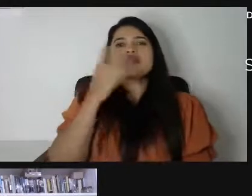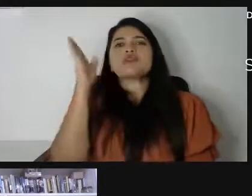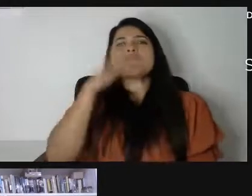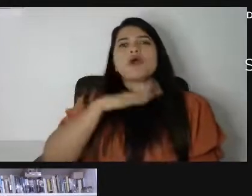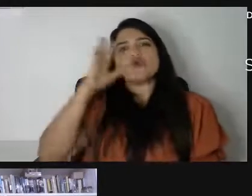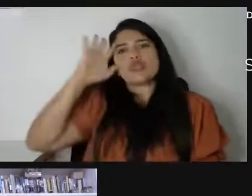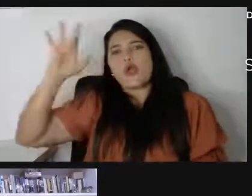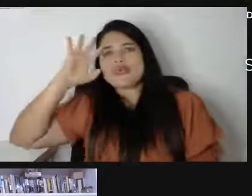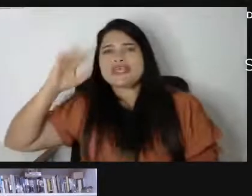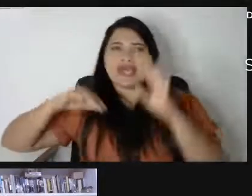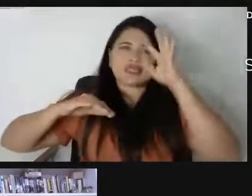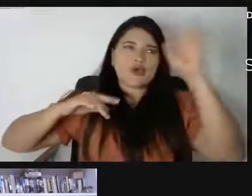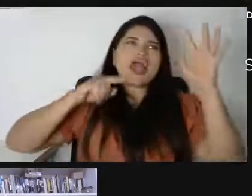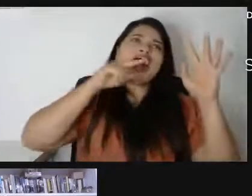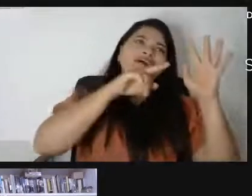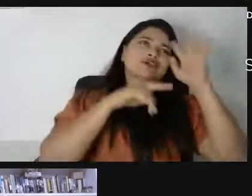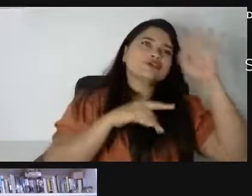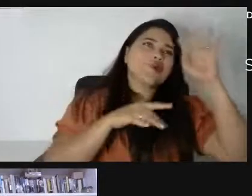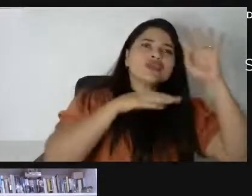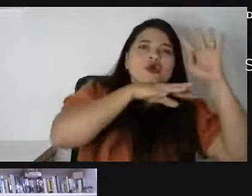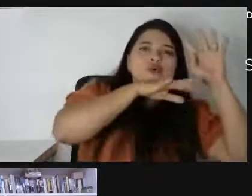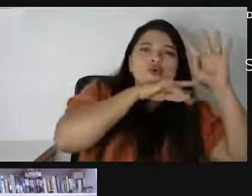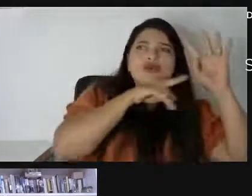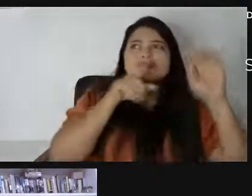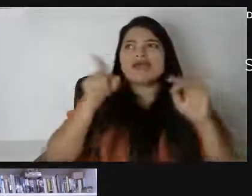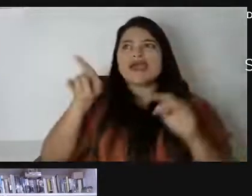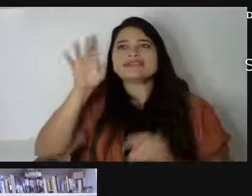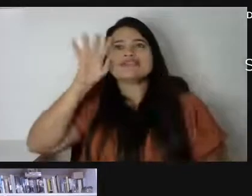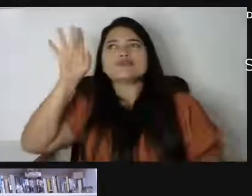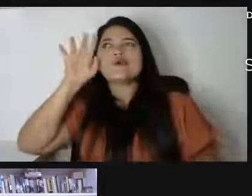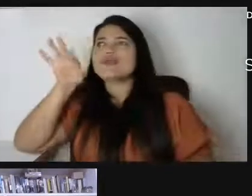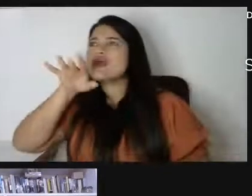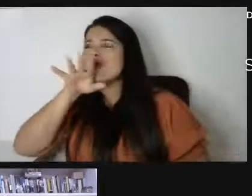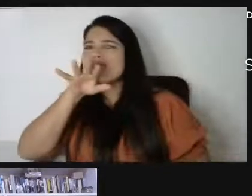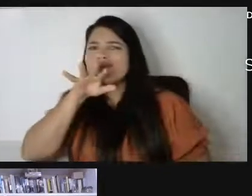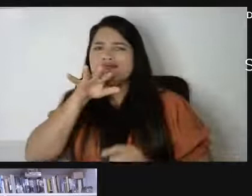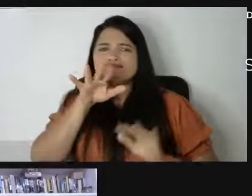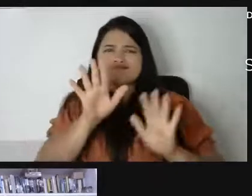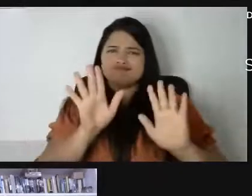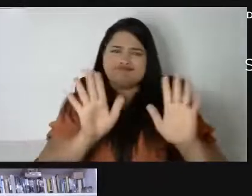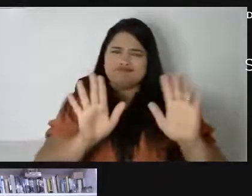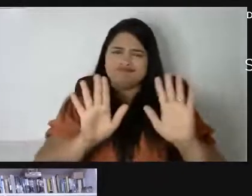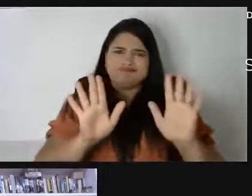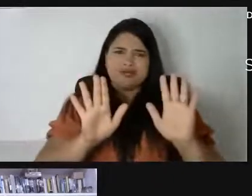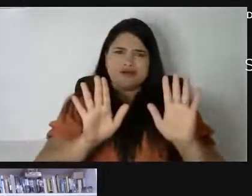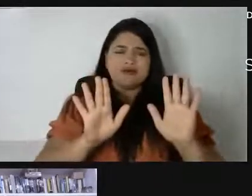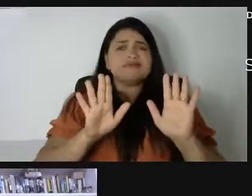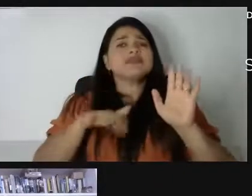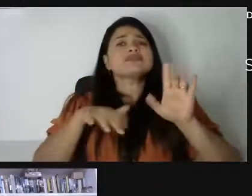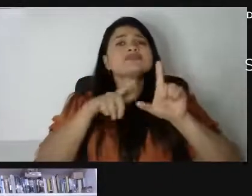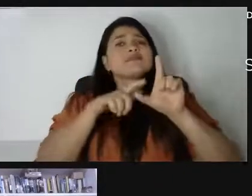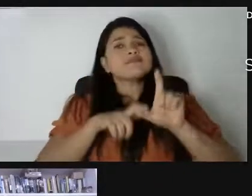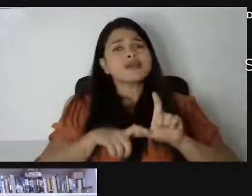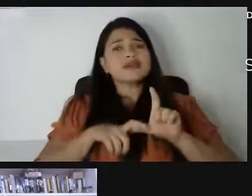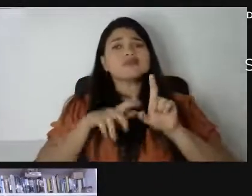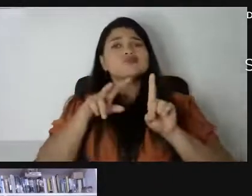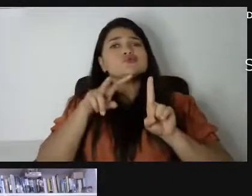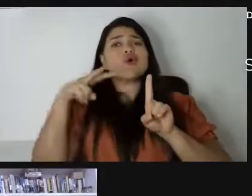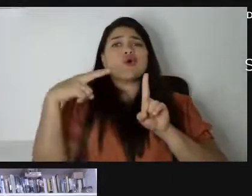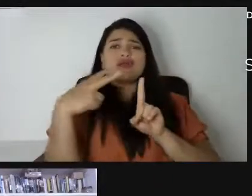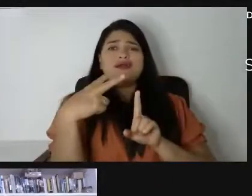sua base de pensamento. Eu acho que depende do olhar das pessoas em si para a atividade do TILS, né?